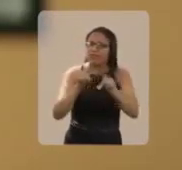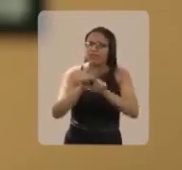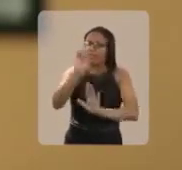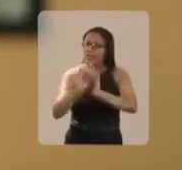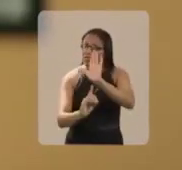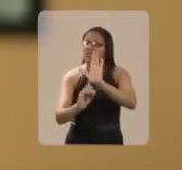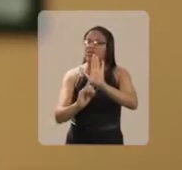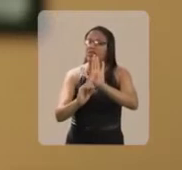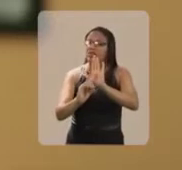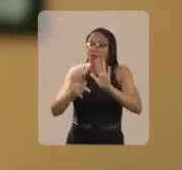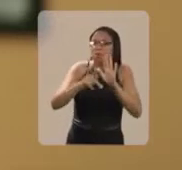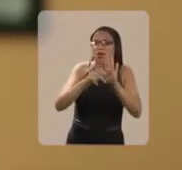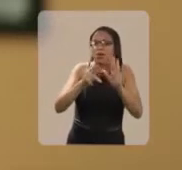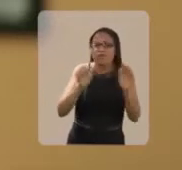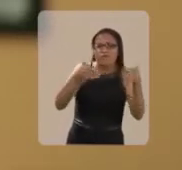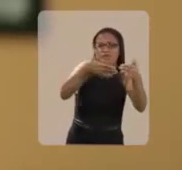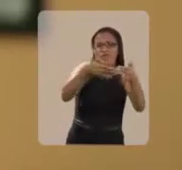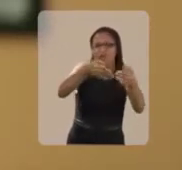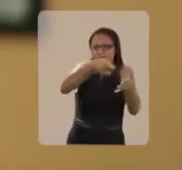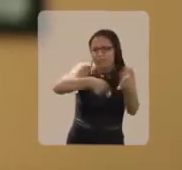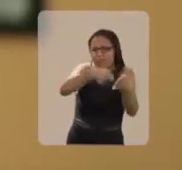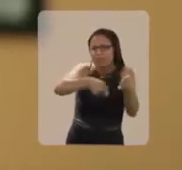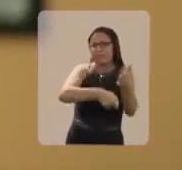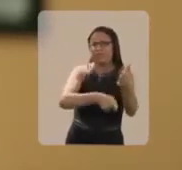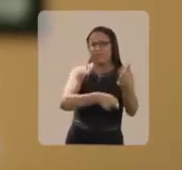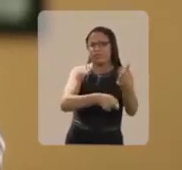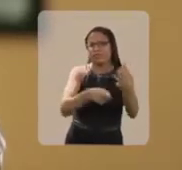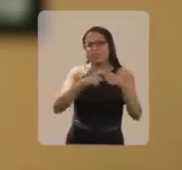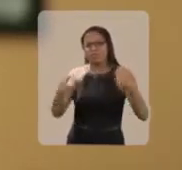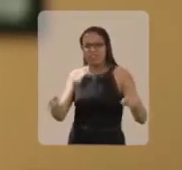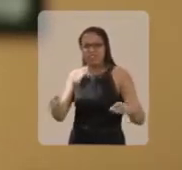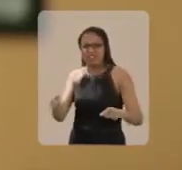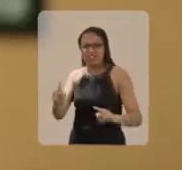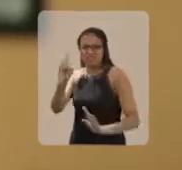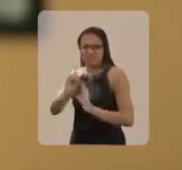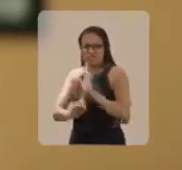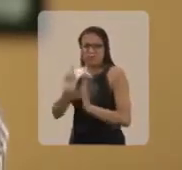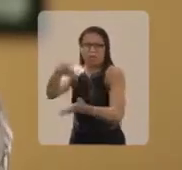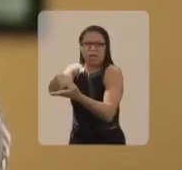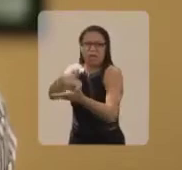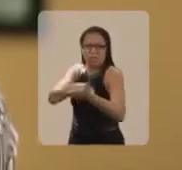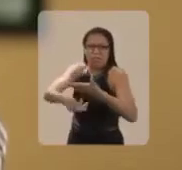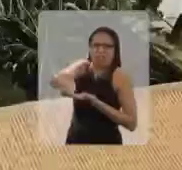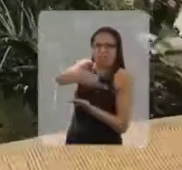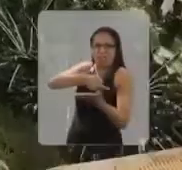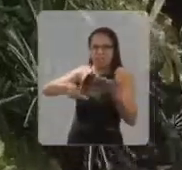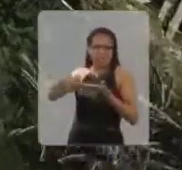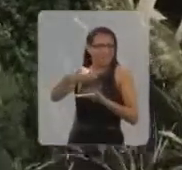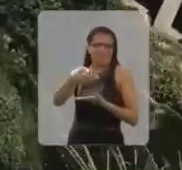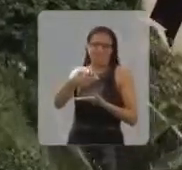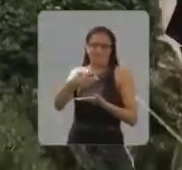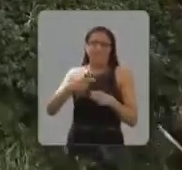das mobilizações e não fruto de entregas ou de concessões. A